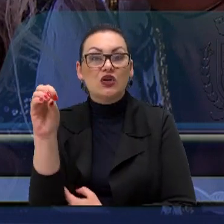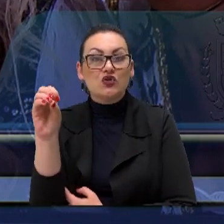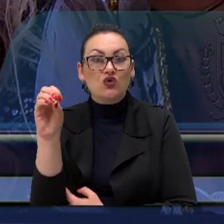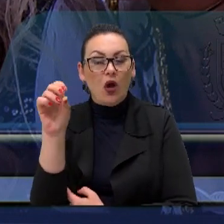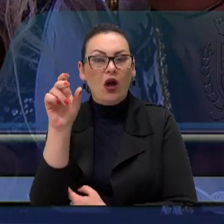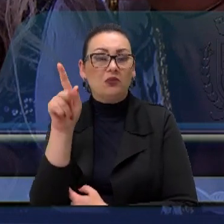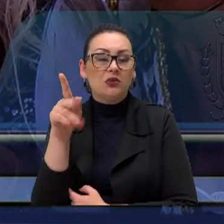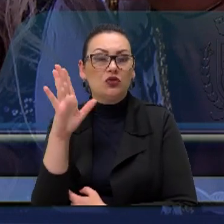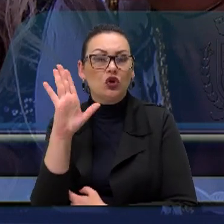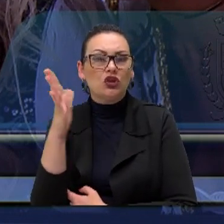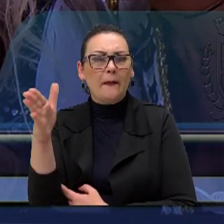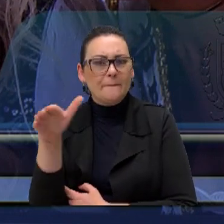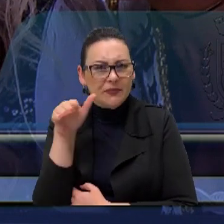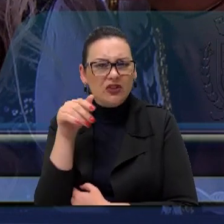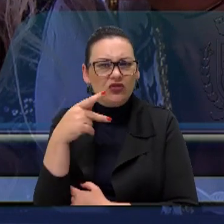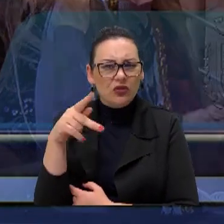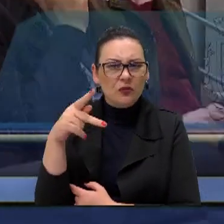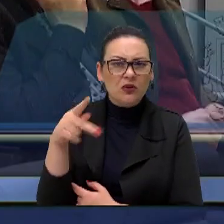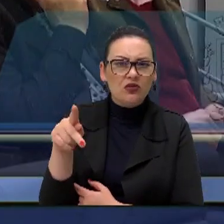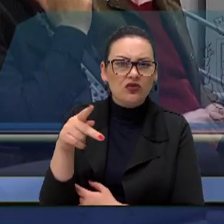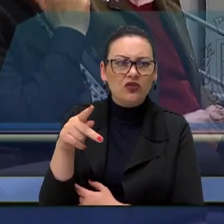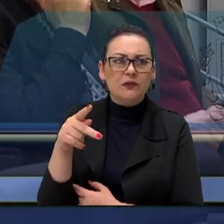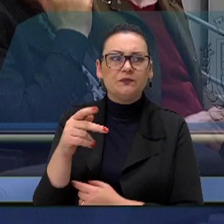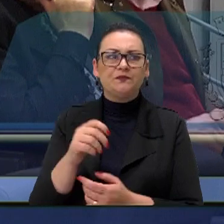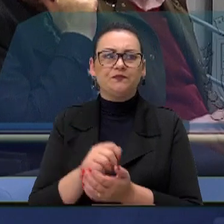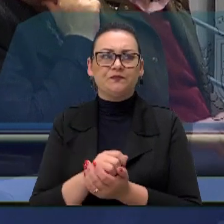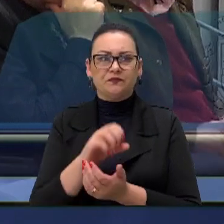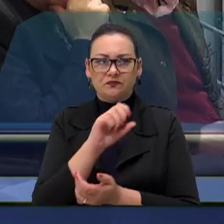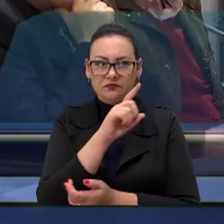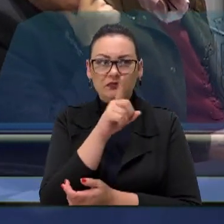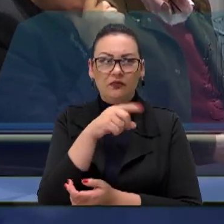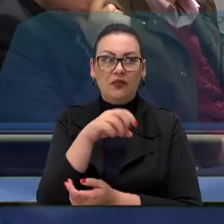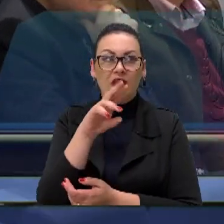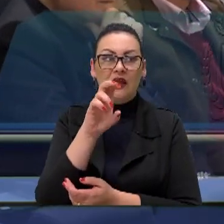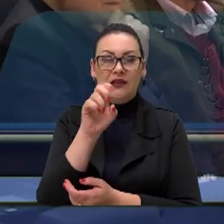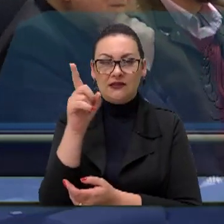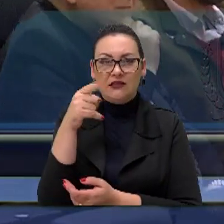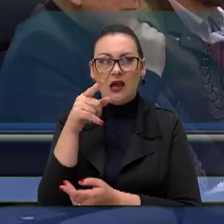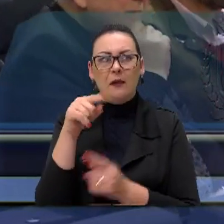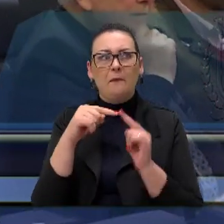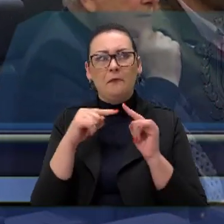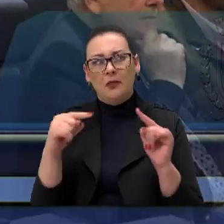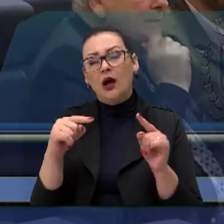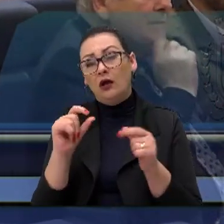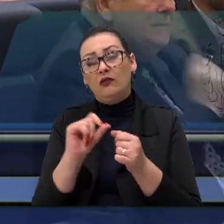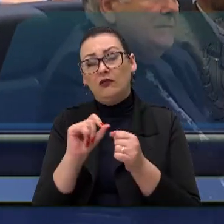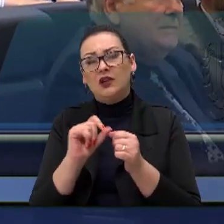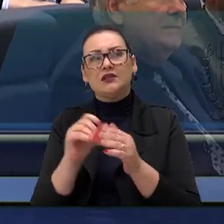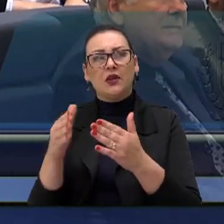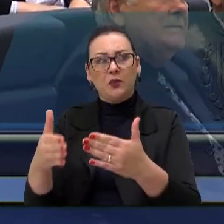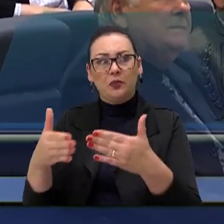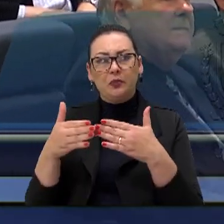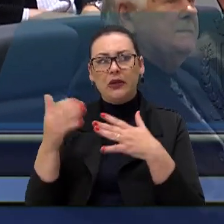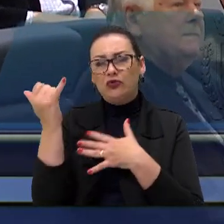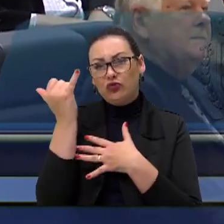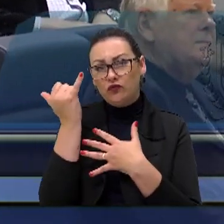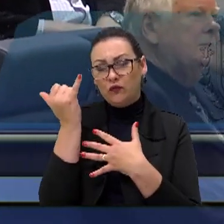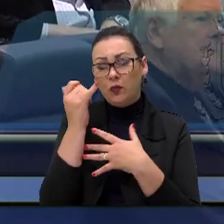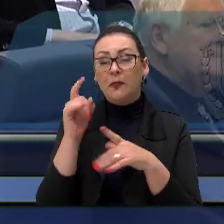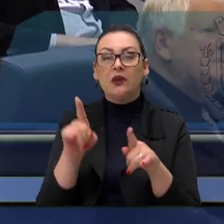o pessoal já pediu para ti, os teus eleitores ali, Zé Abreu, mas eu tive que fazer esse pedido de informações